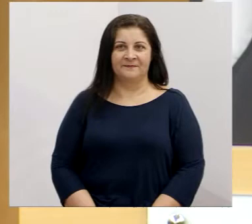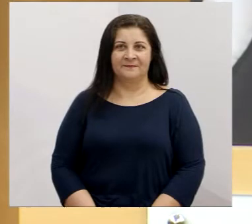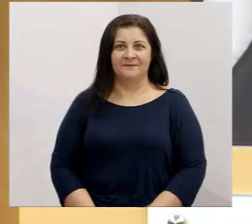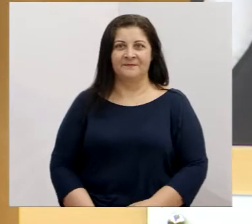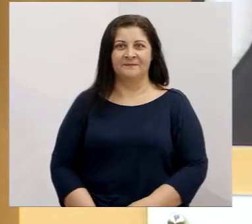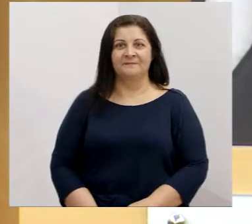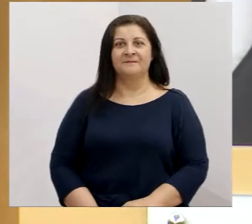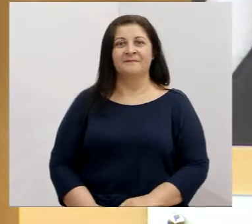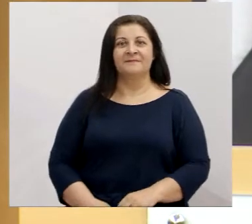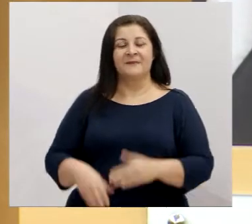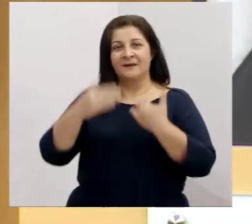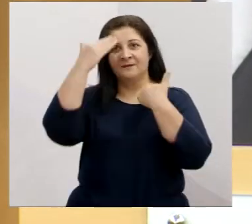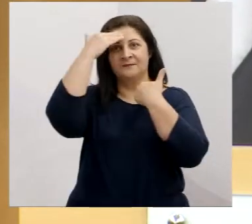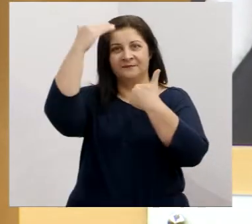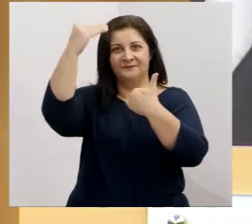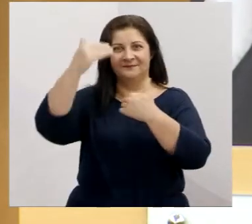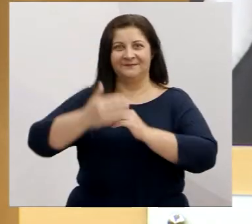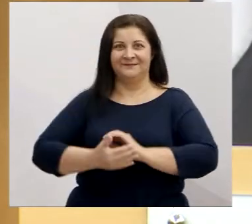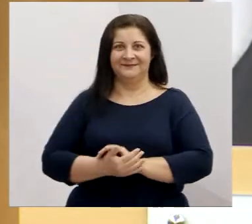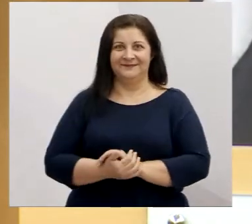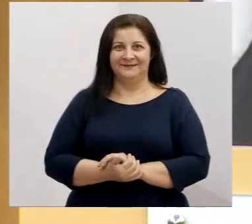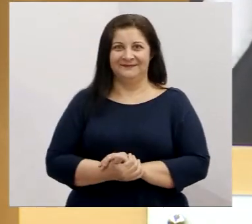né brigada